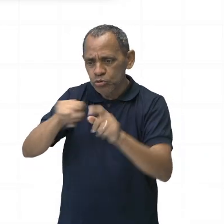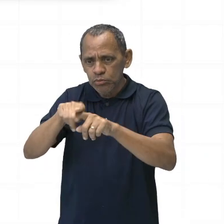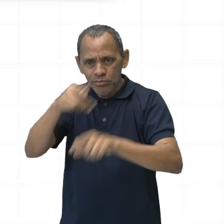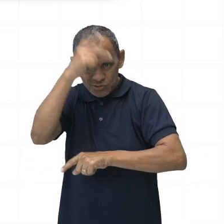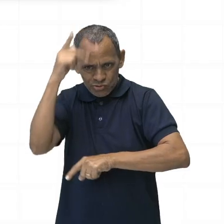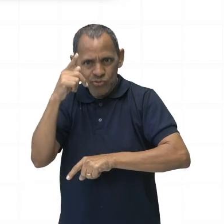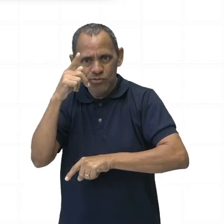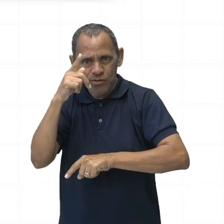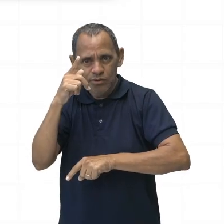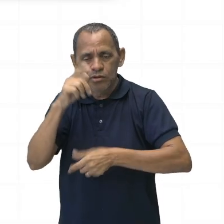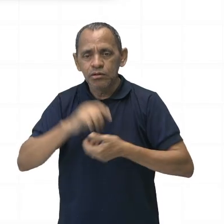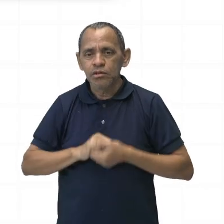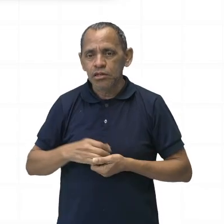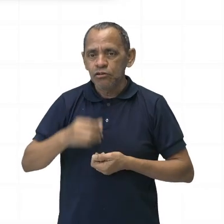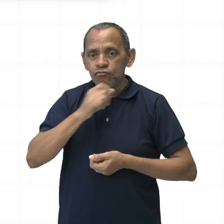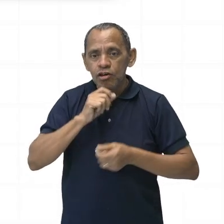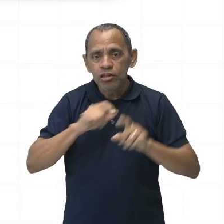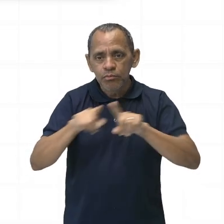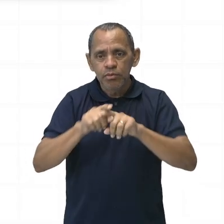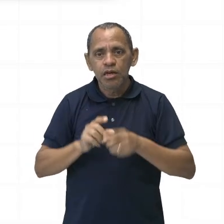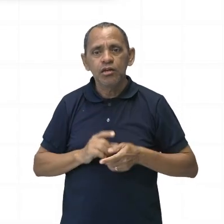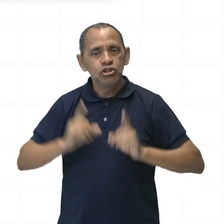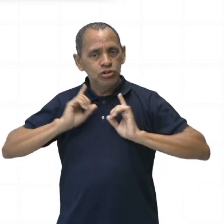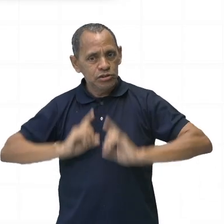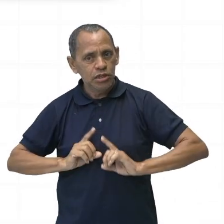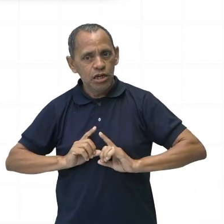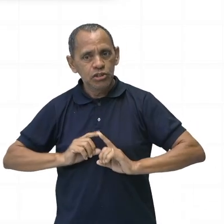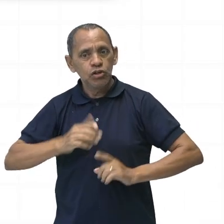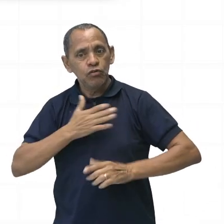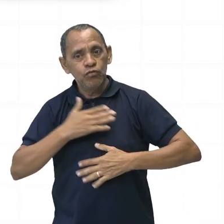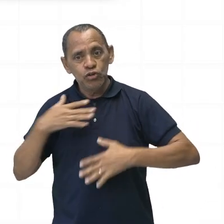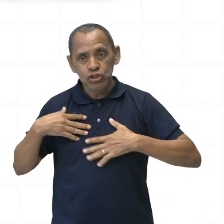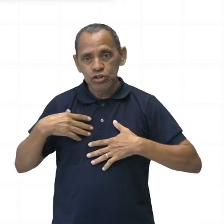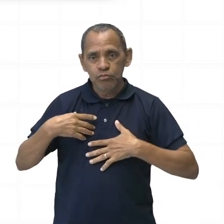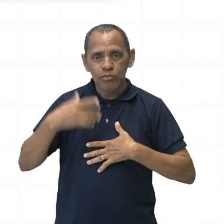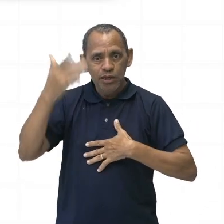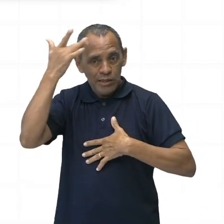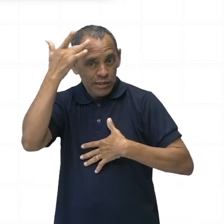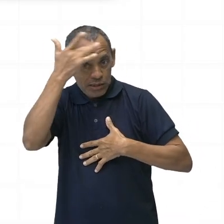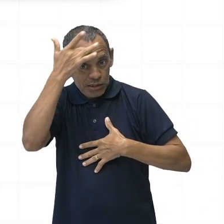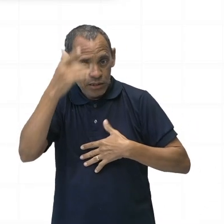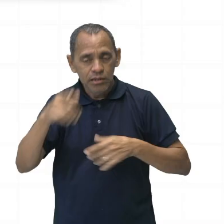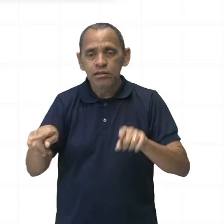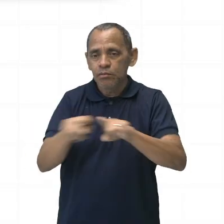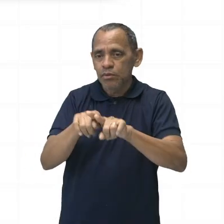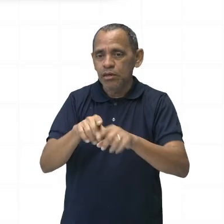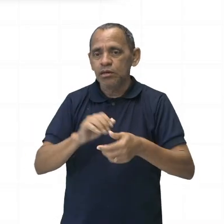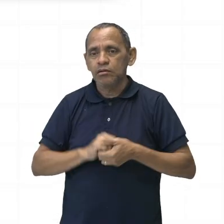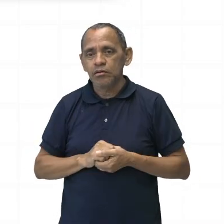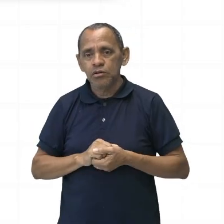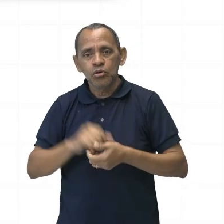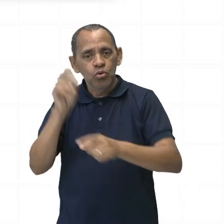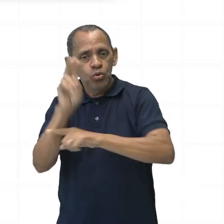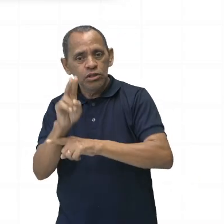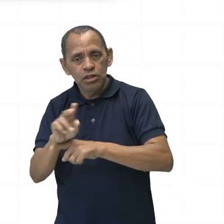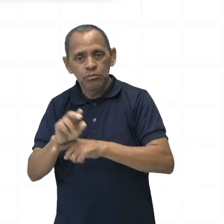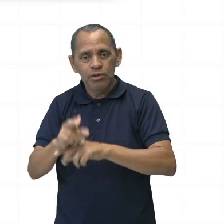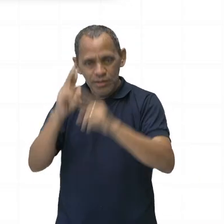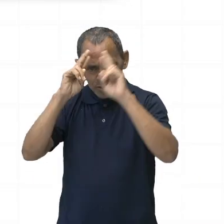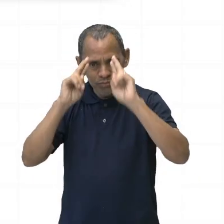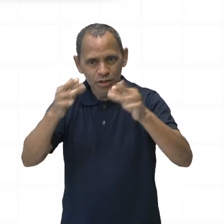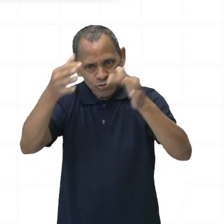psíquica preservada. É ser tratada com justiça e respeito, independentemente de qualquer condição social e